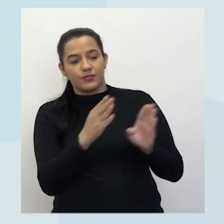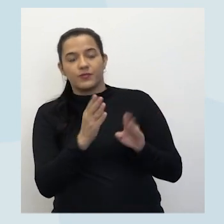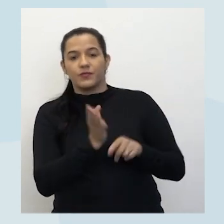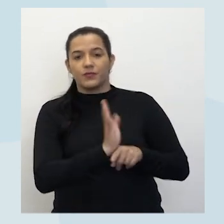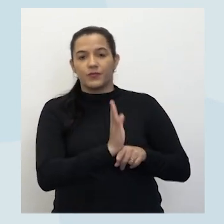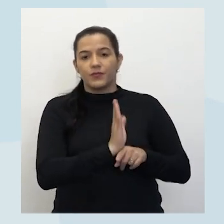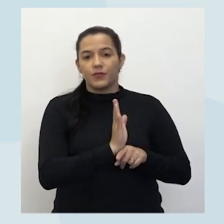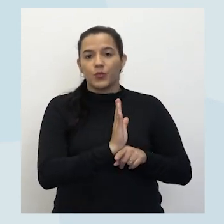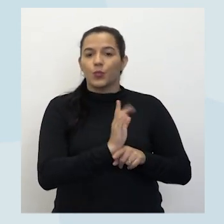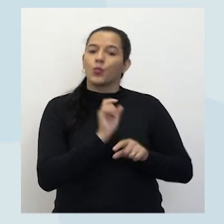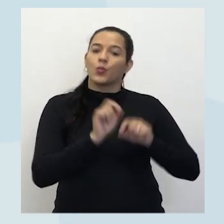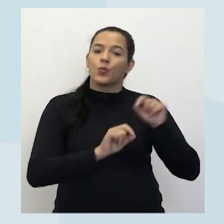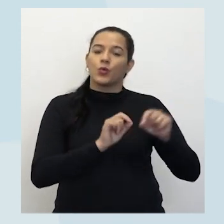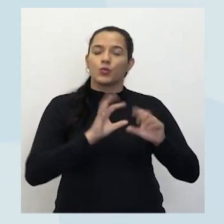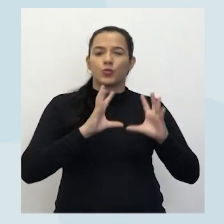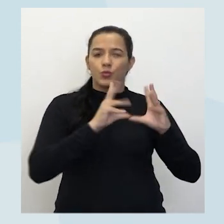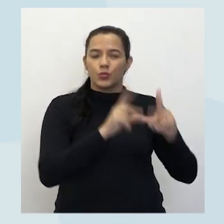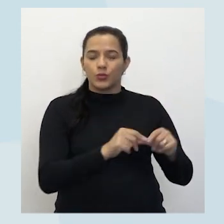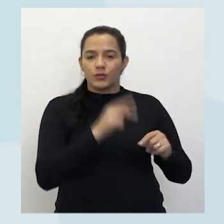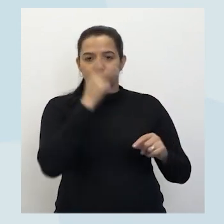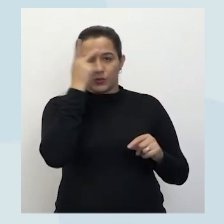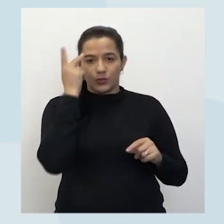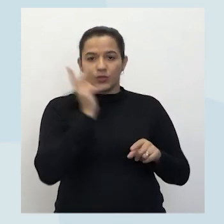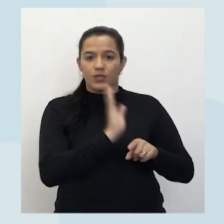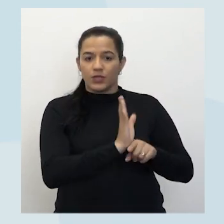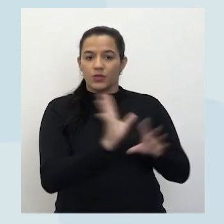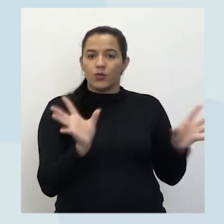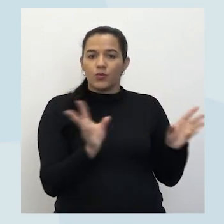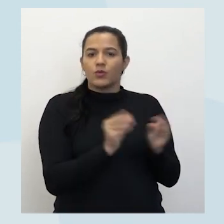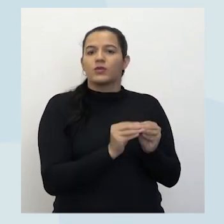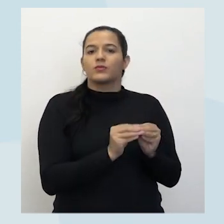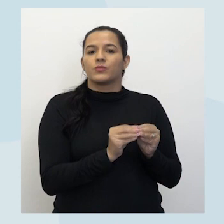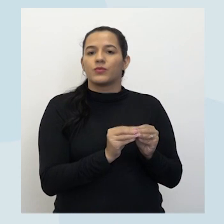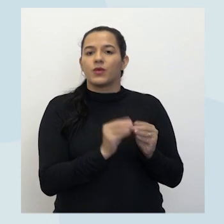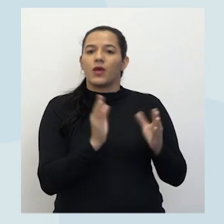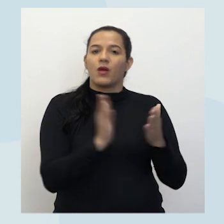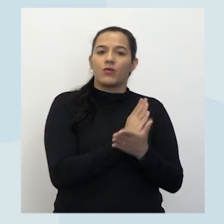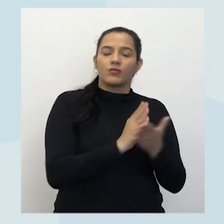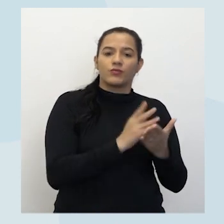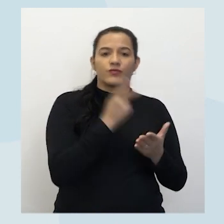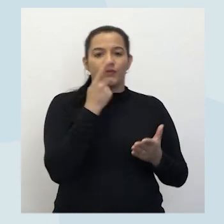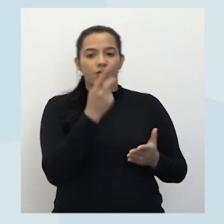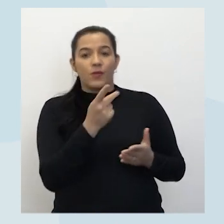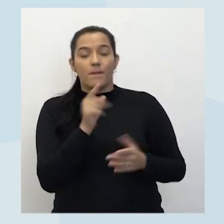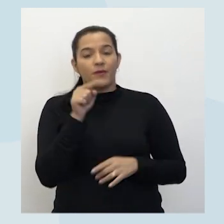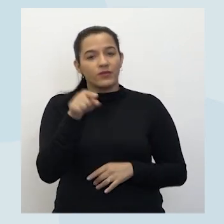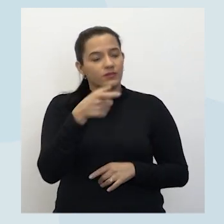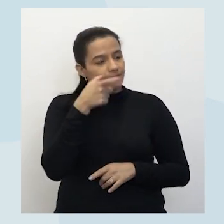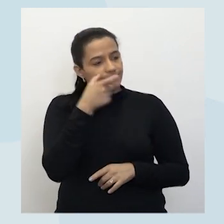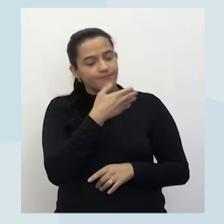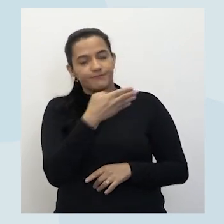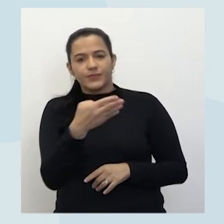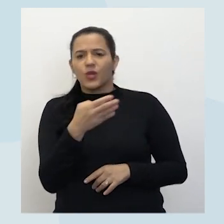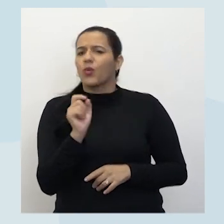vídeo? Segundo todos esses personagens, faz um resuminho. Um falou mais especificamente, mas segundo o que você viu, o que é um repente?